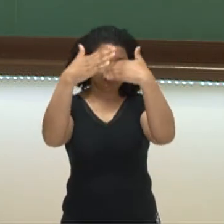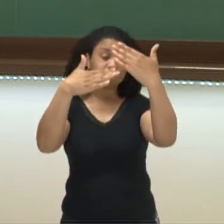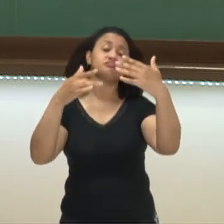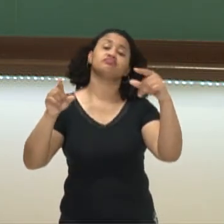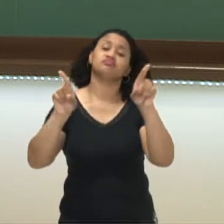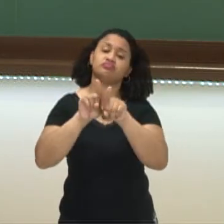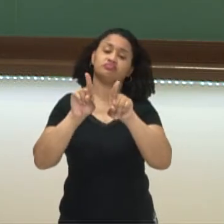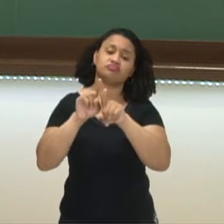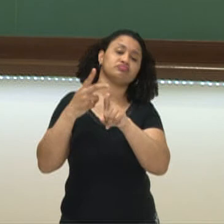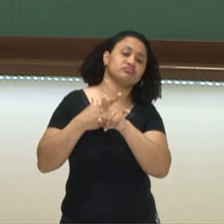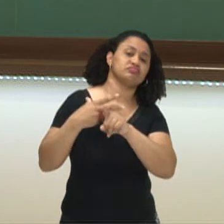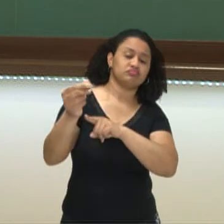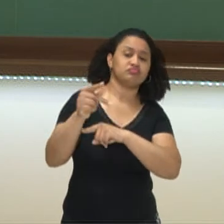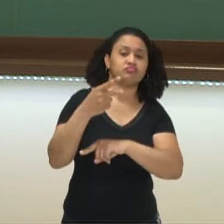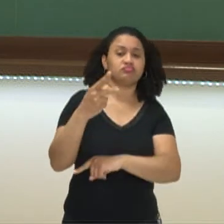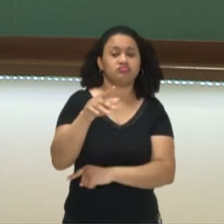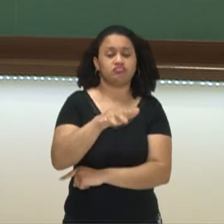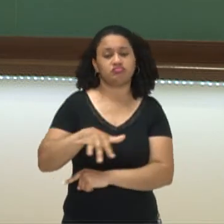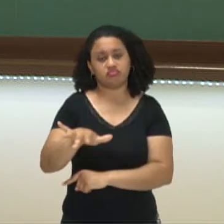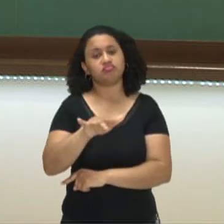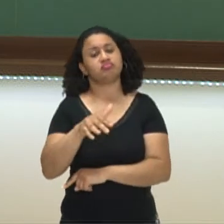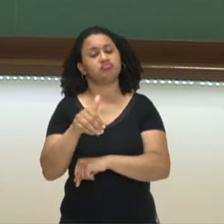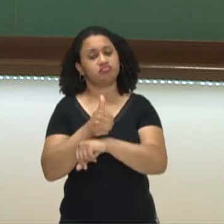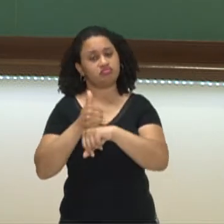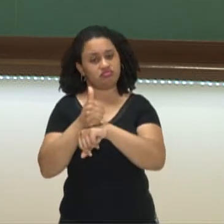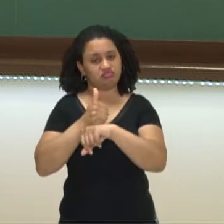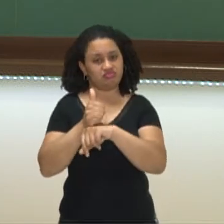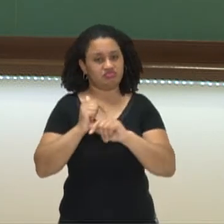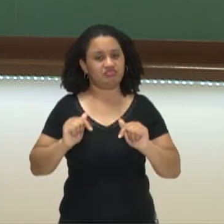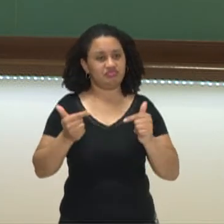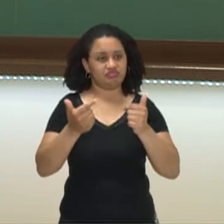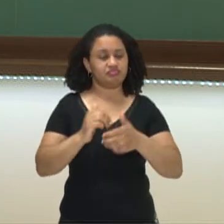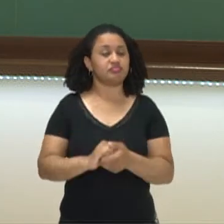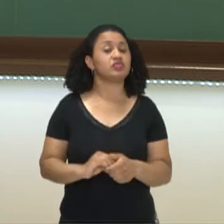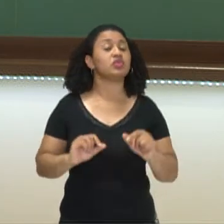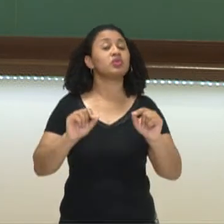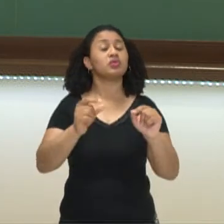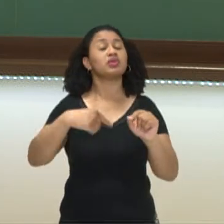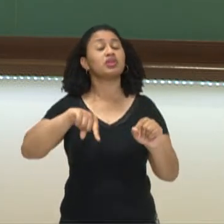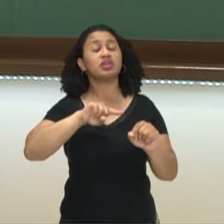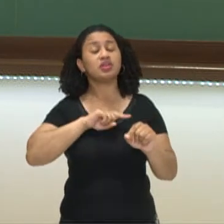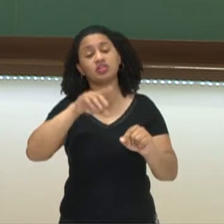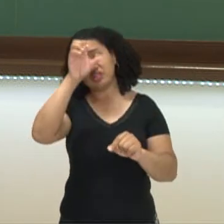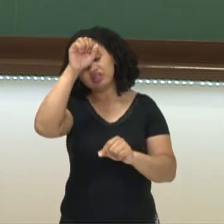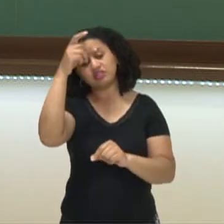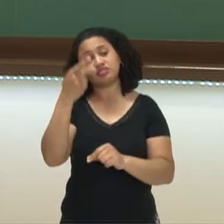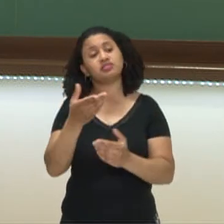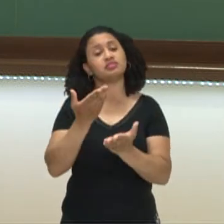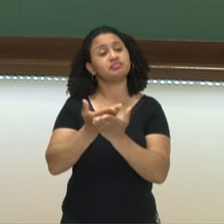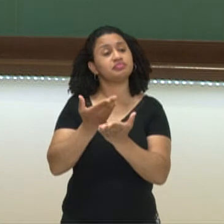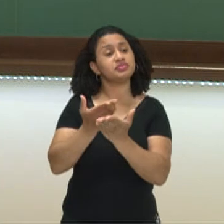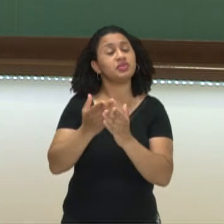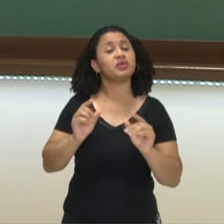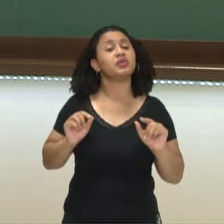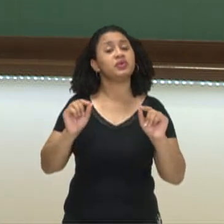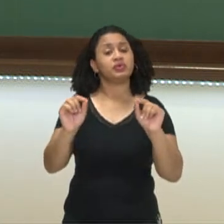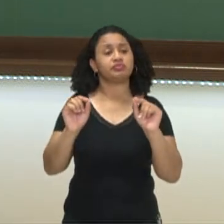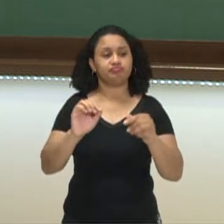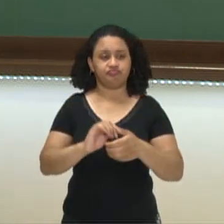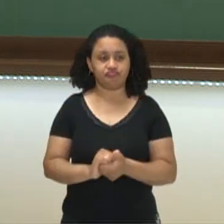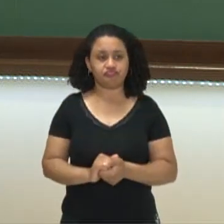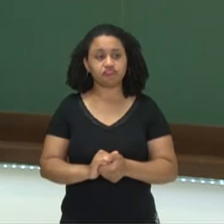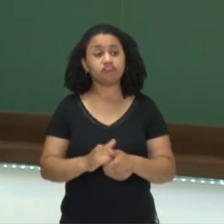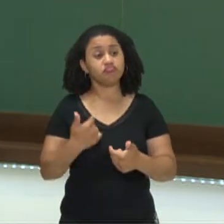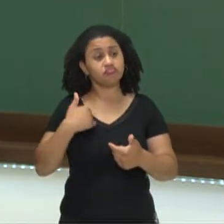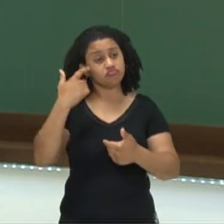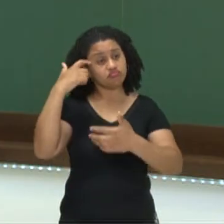e sucesso na sua área de atuação profissional. O que nós vimos nesta nossa aula? Nós vimos